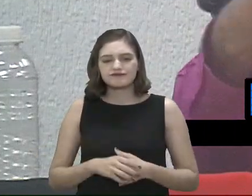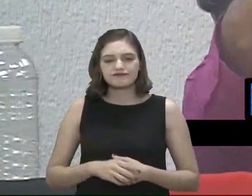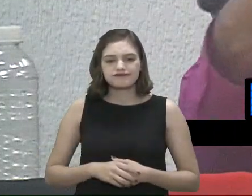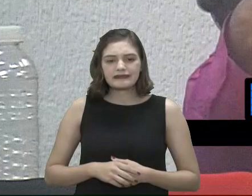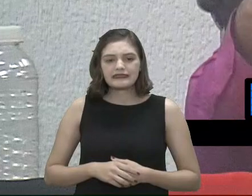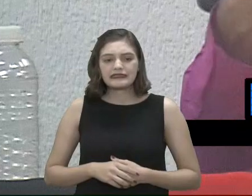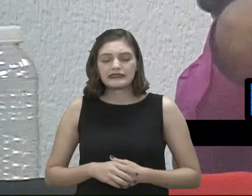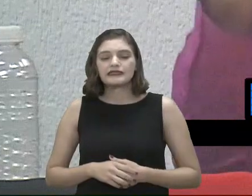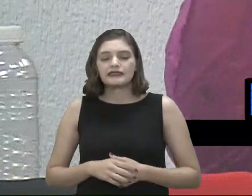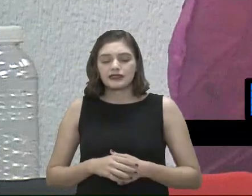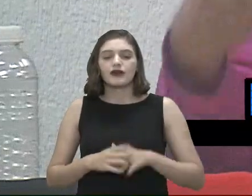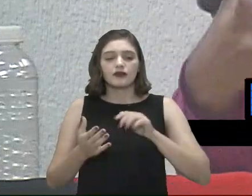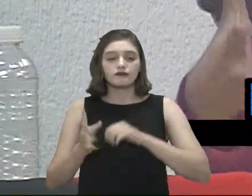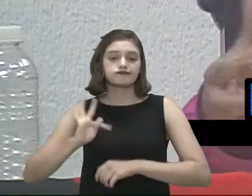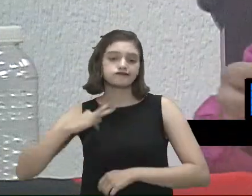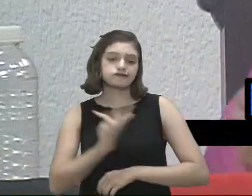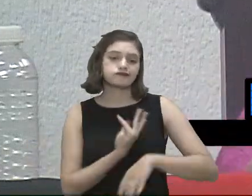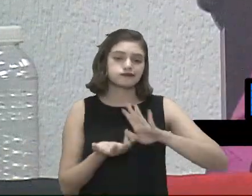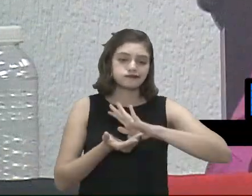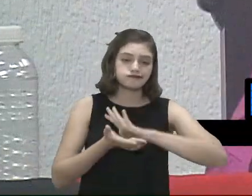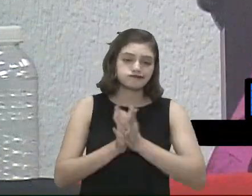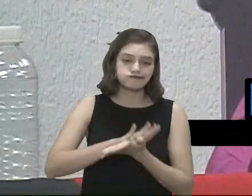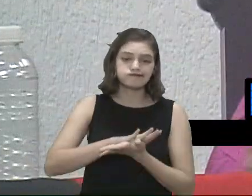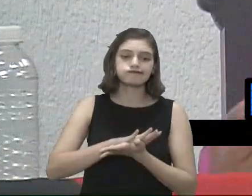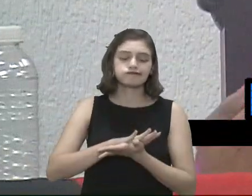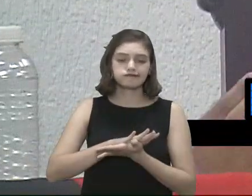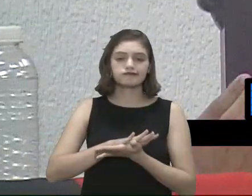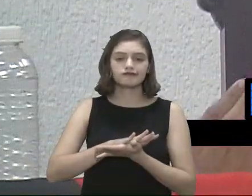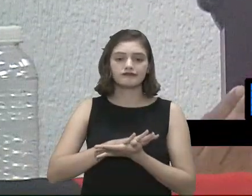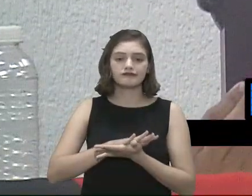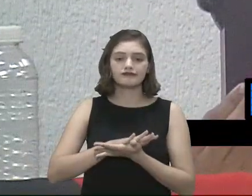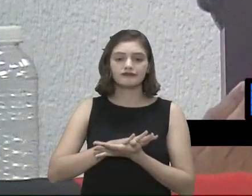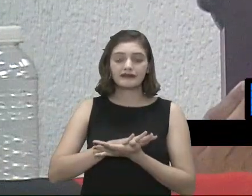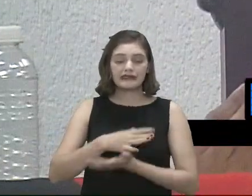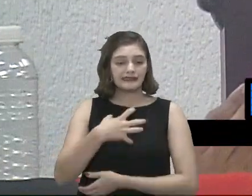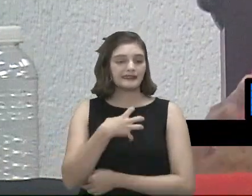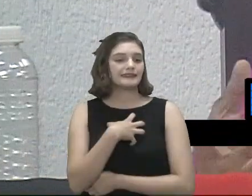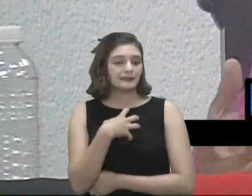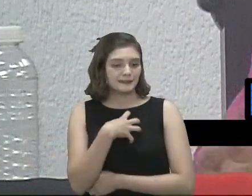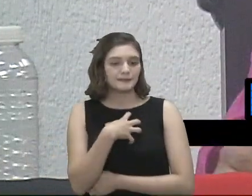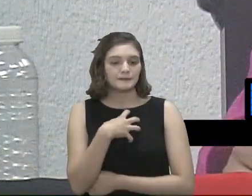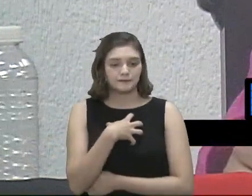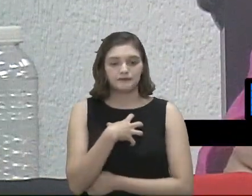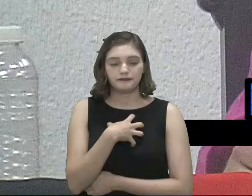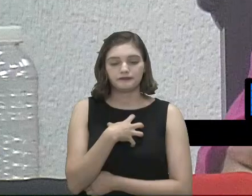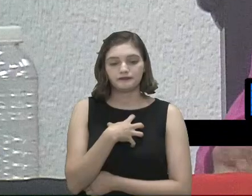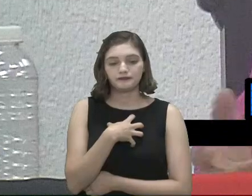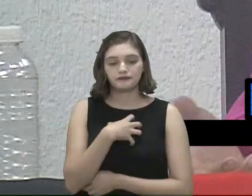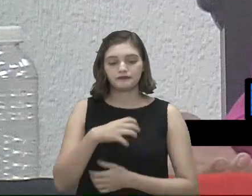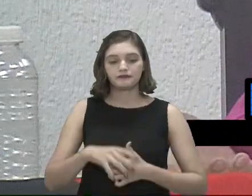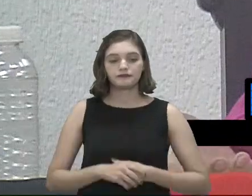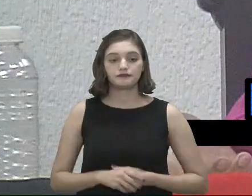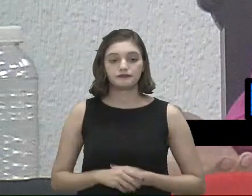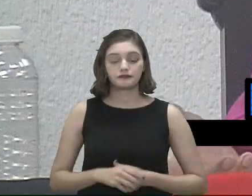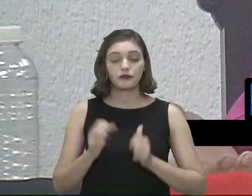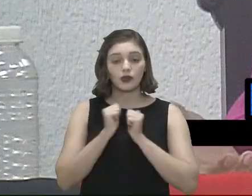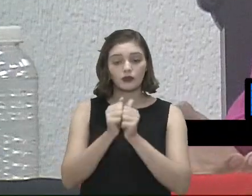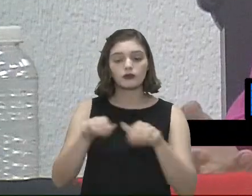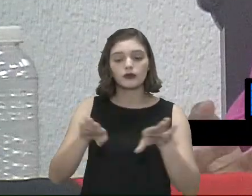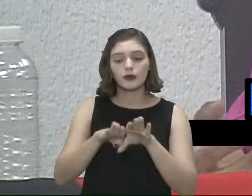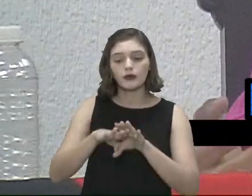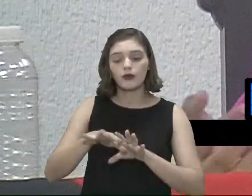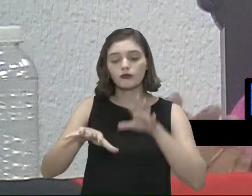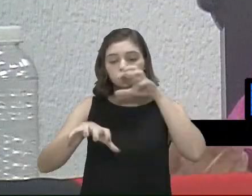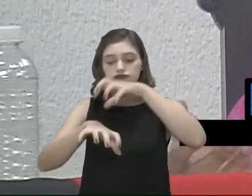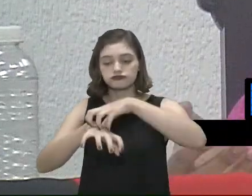muitas transfobias ali, né, que as pessoas transcendem, né. Junto ali com o Centro Pop,